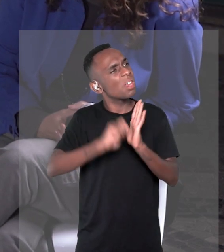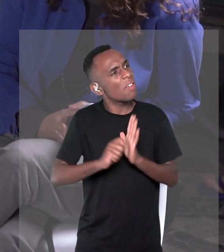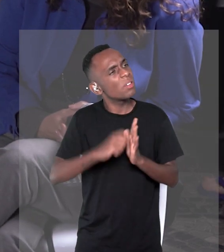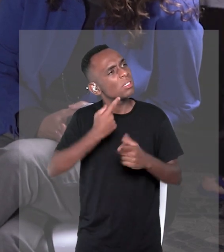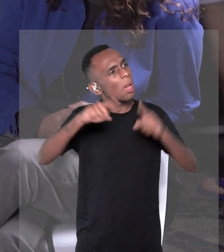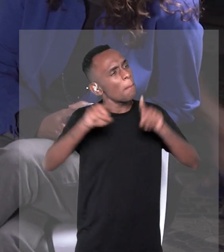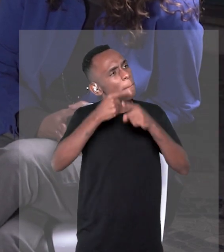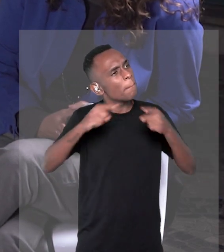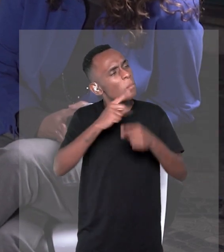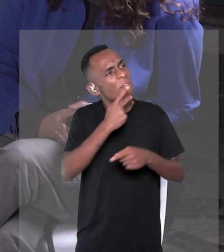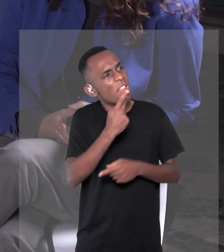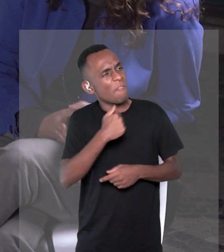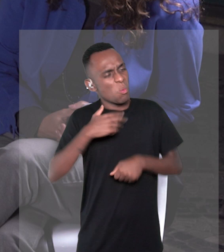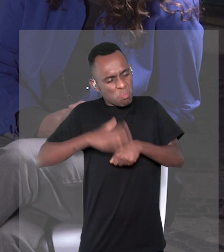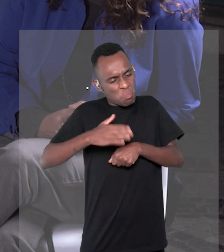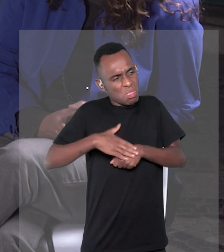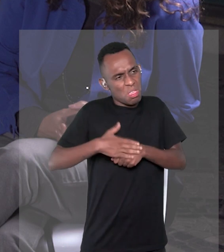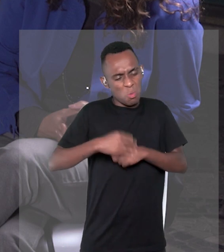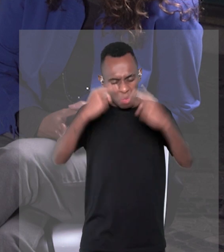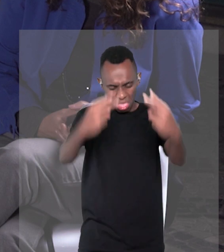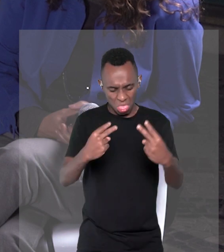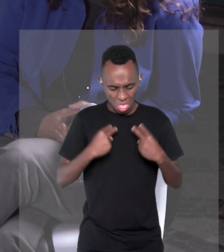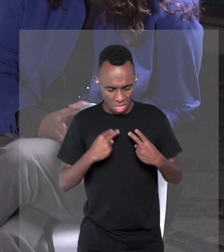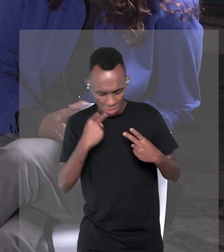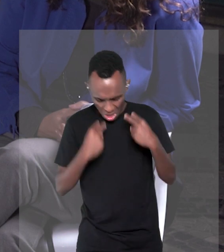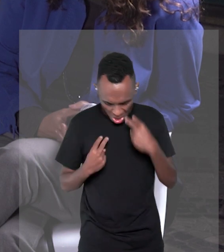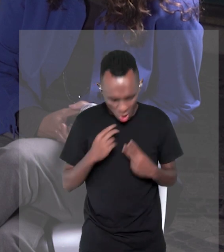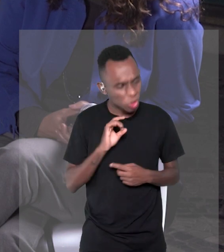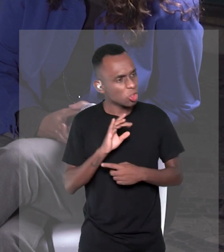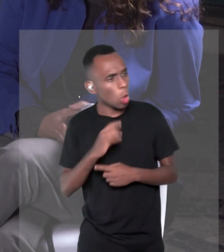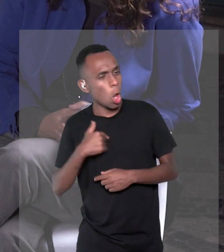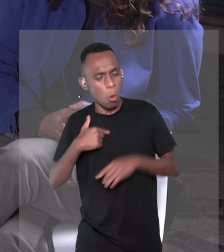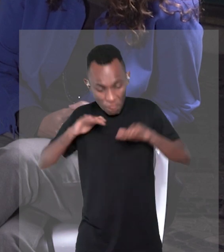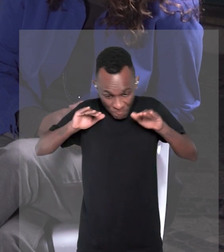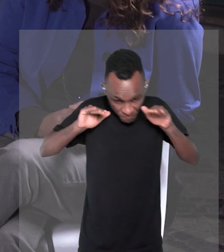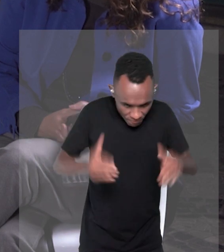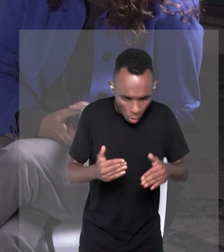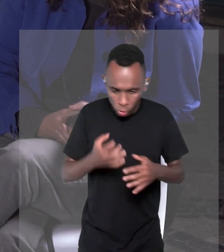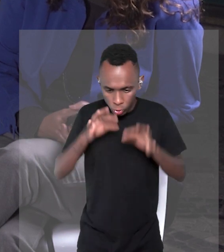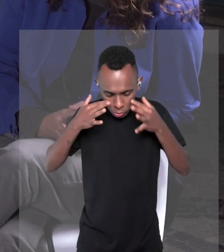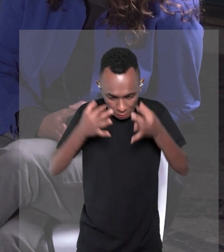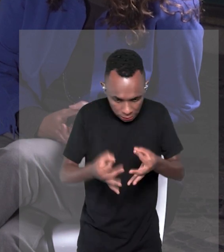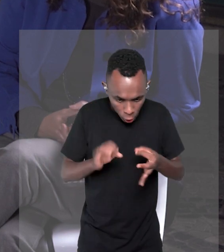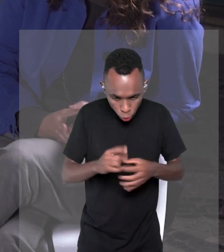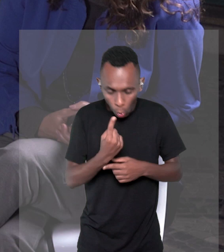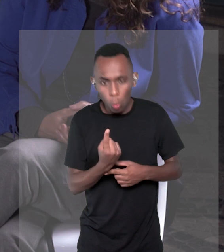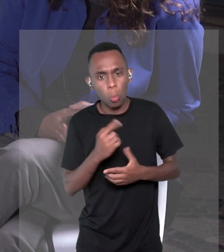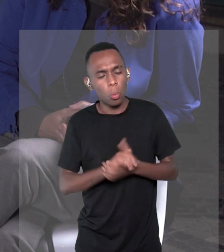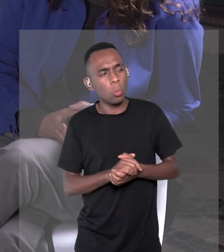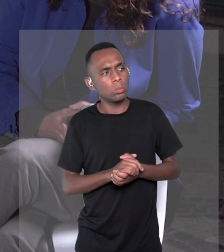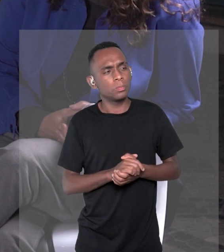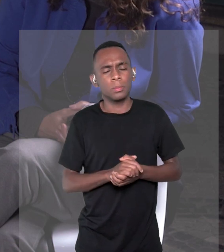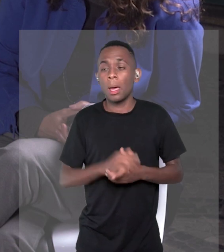compus isso, me disseram que eu era narcísico, que eu era autocentrado, como eu dizia, eu